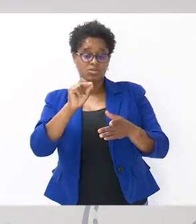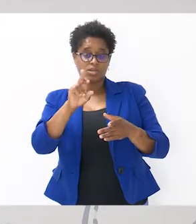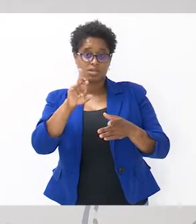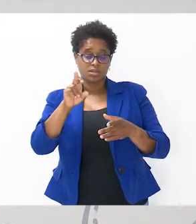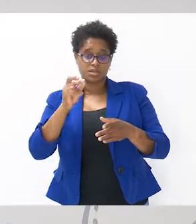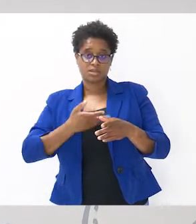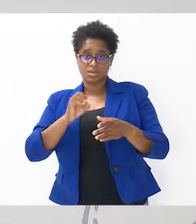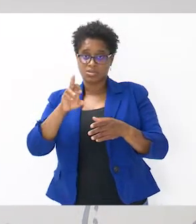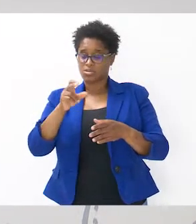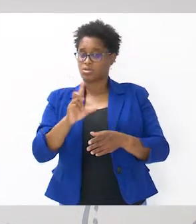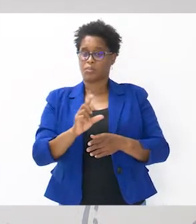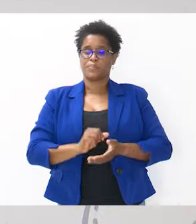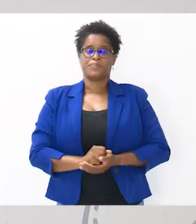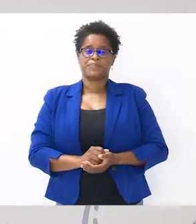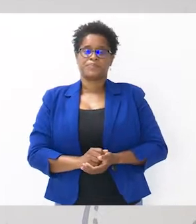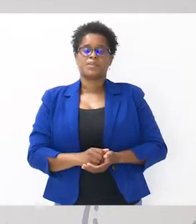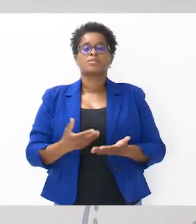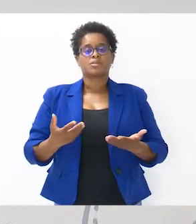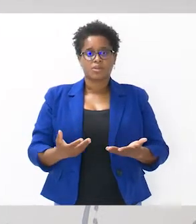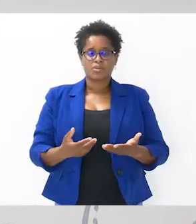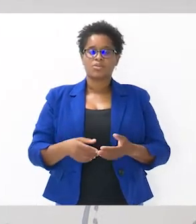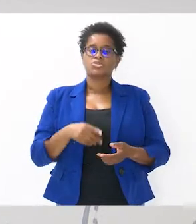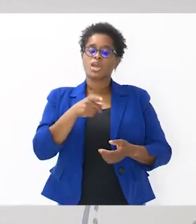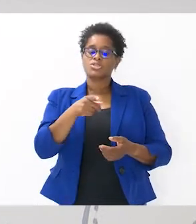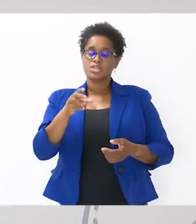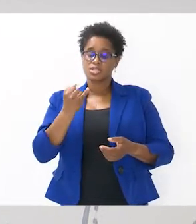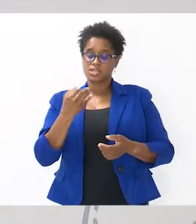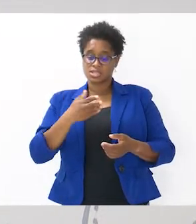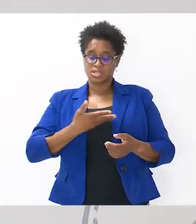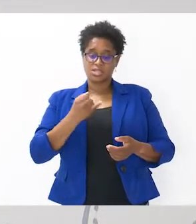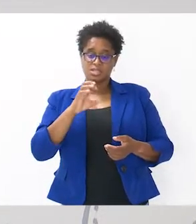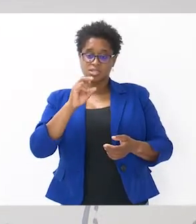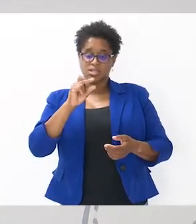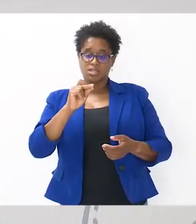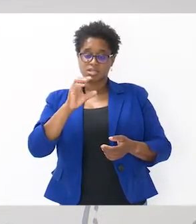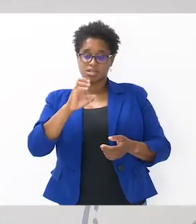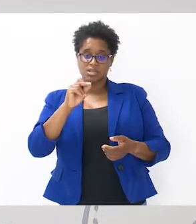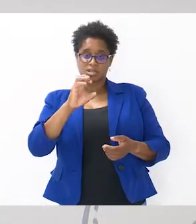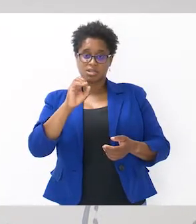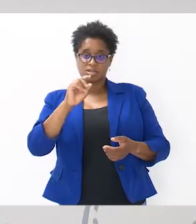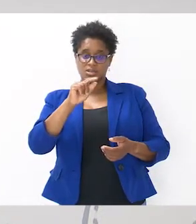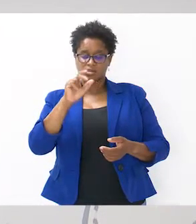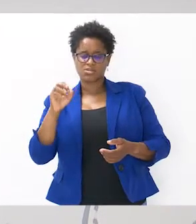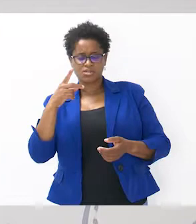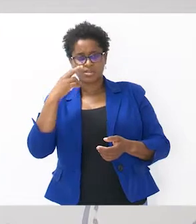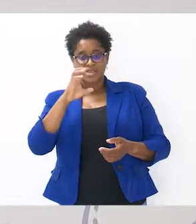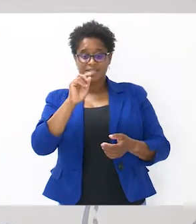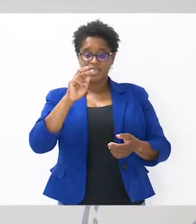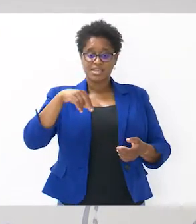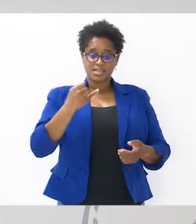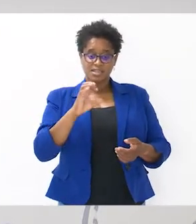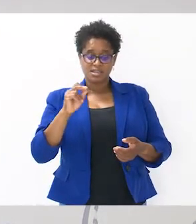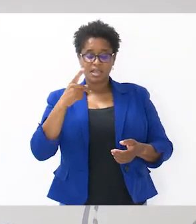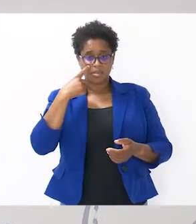narrador, não é? São as indicações cênicas que aparecem no texto, sempre